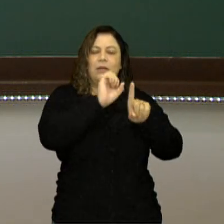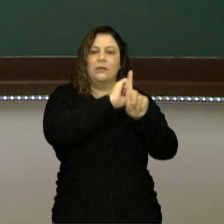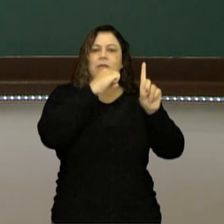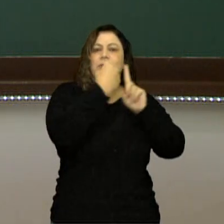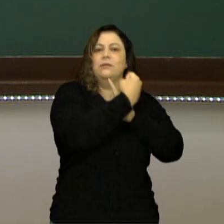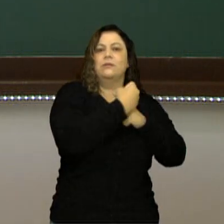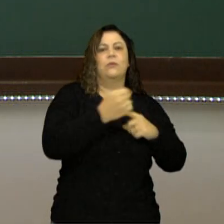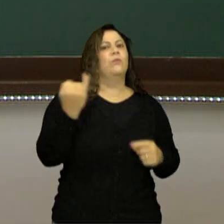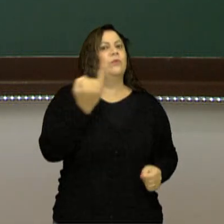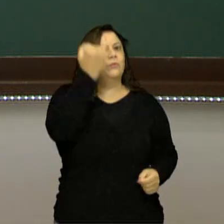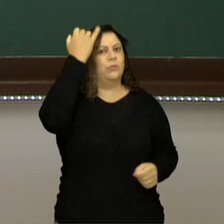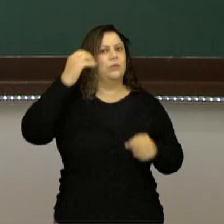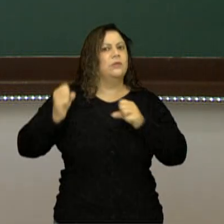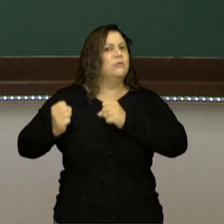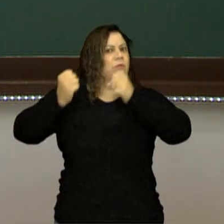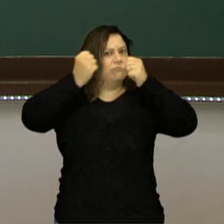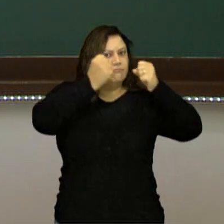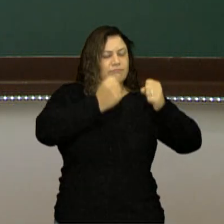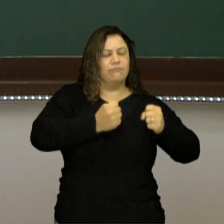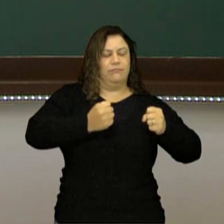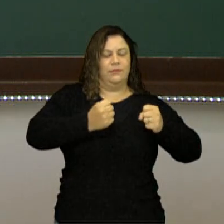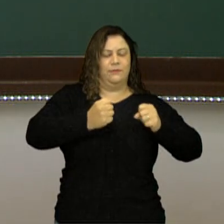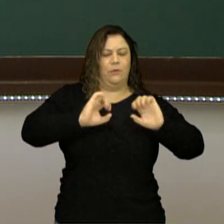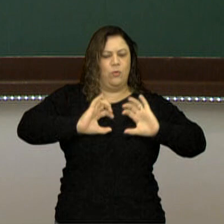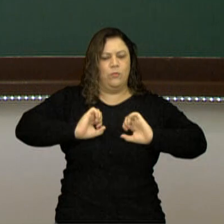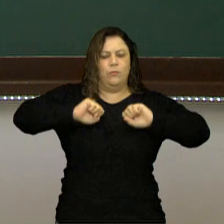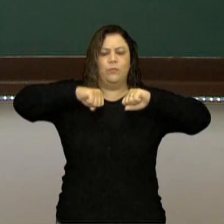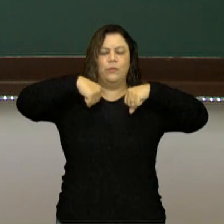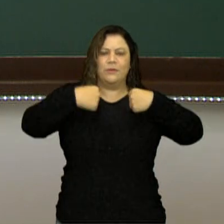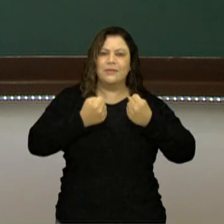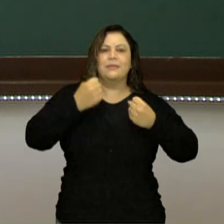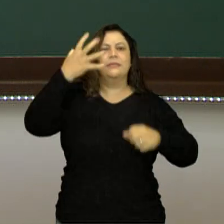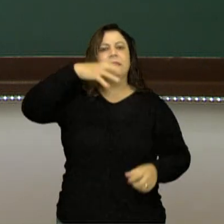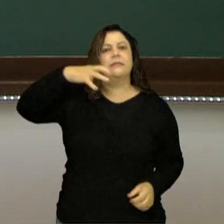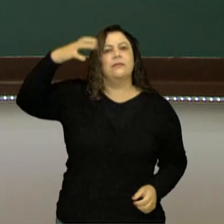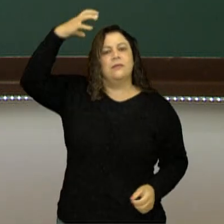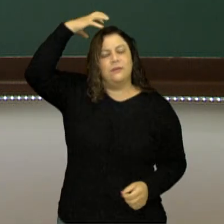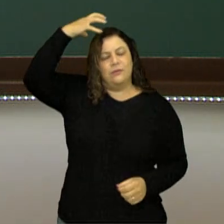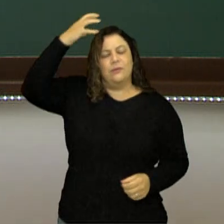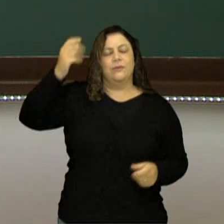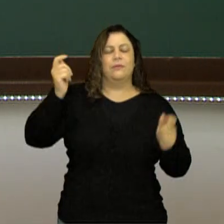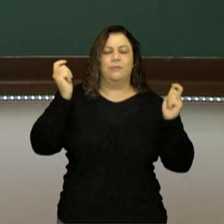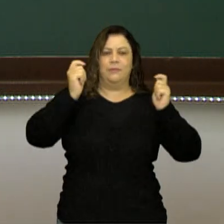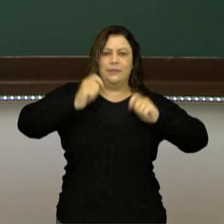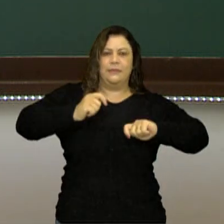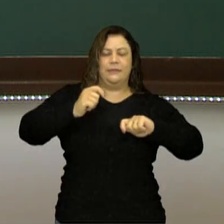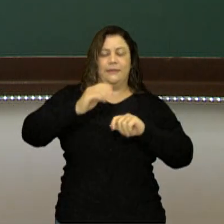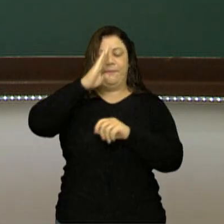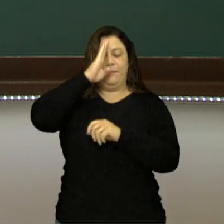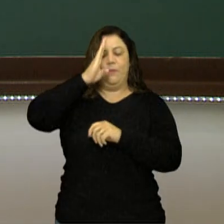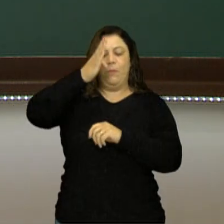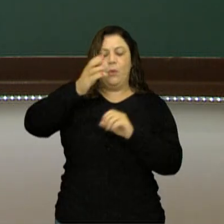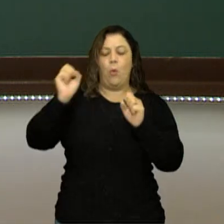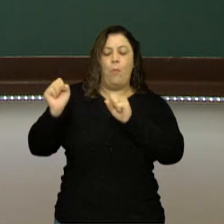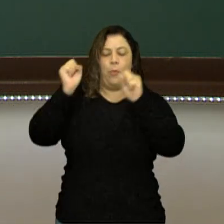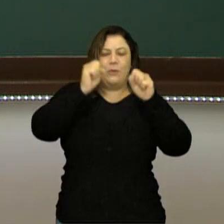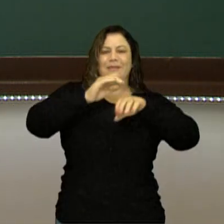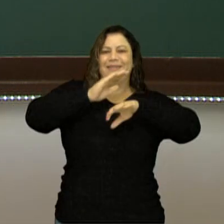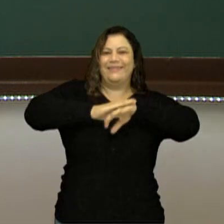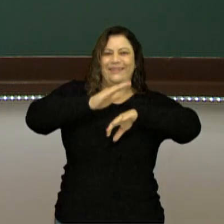para o fortalecimento do rei, levaram então à centralização do poder do rei, do poder nas mãos do